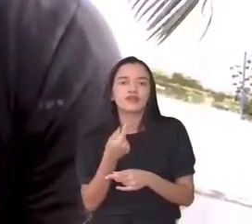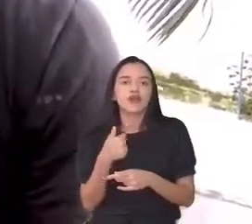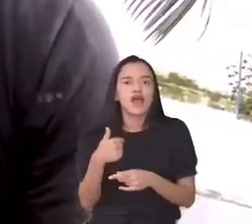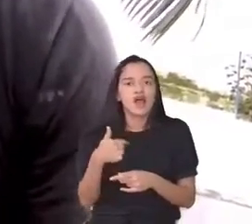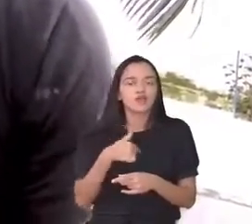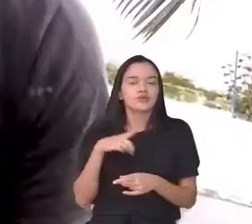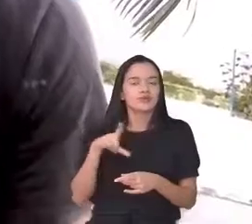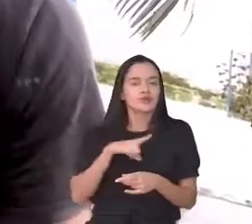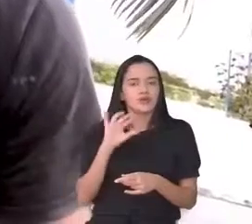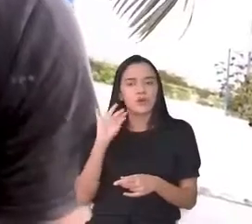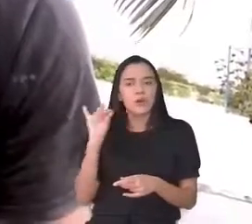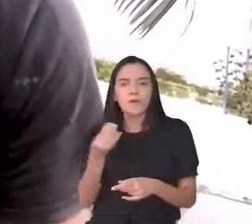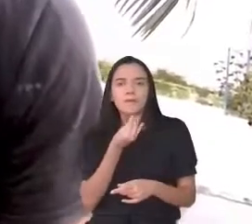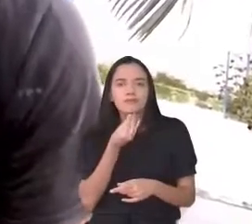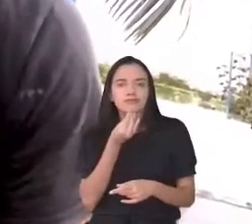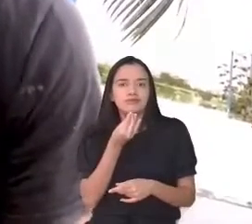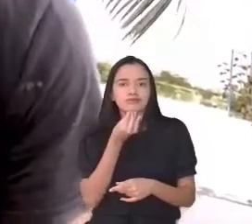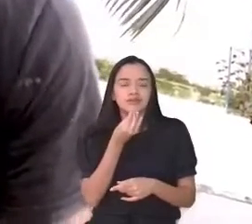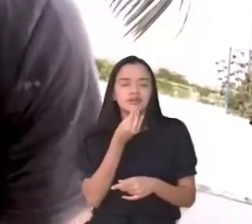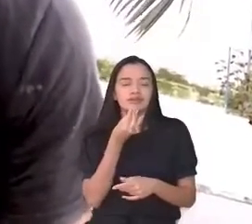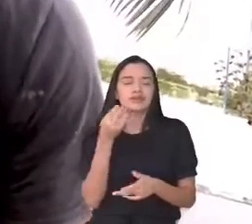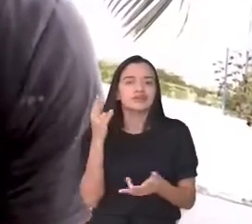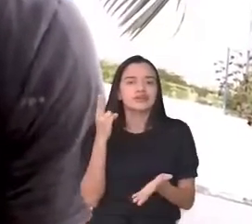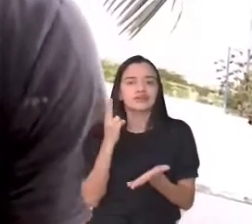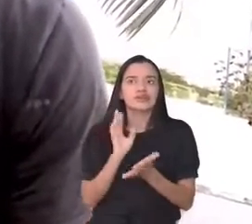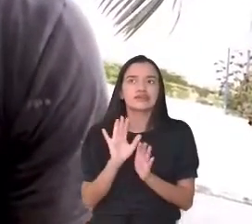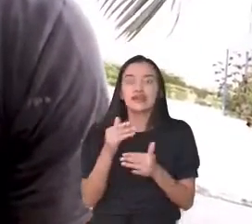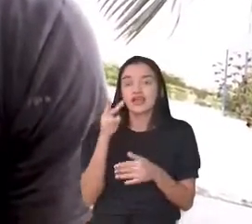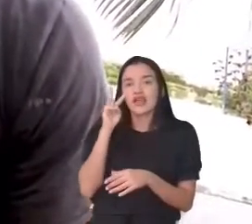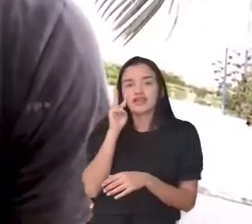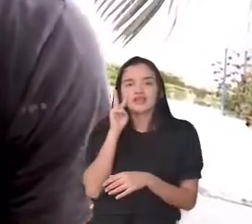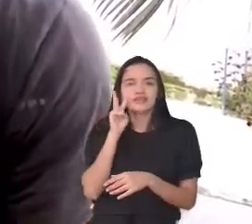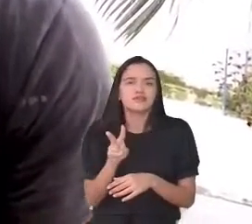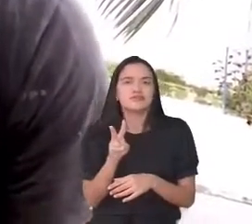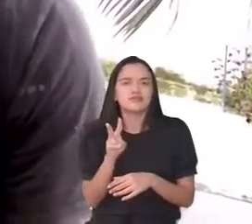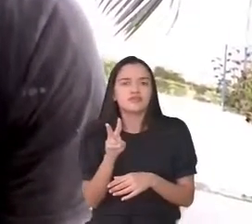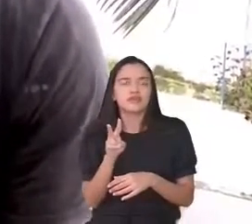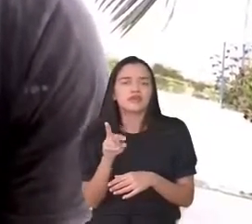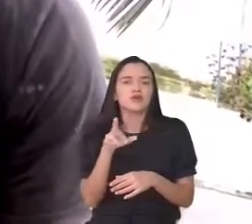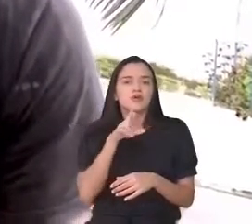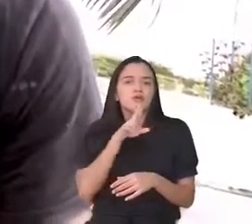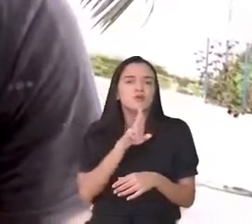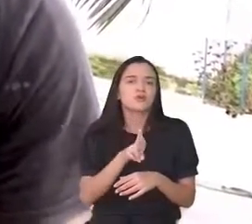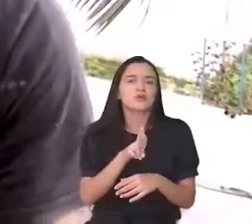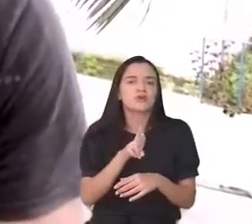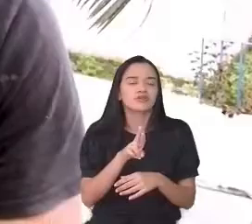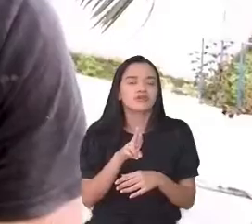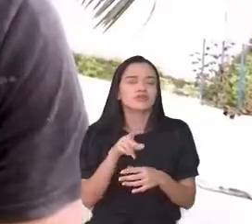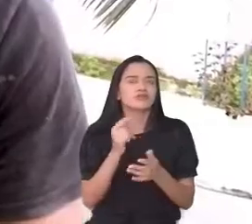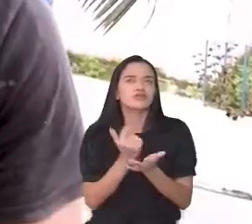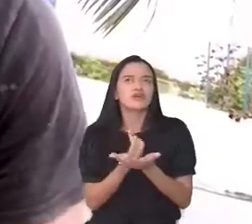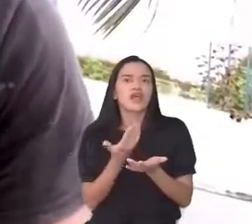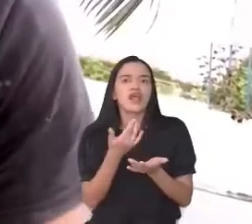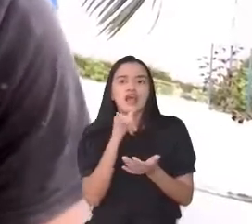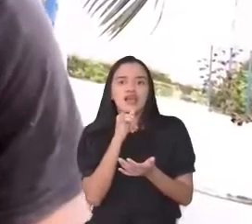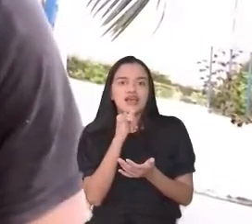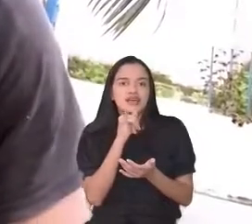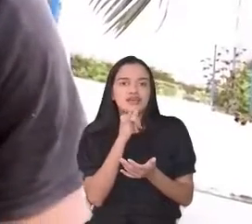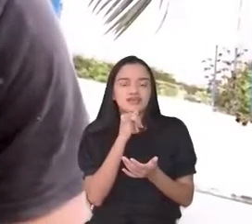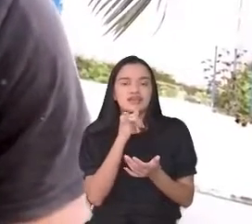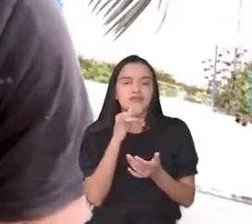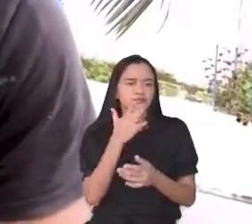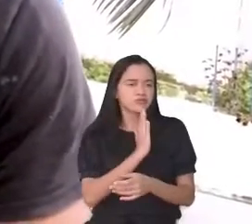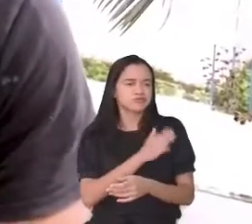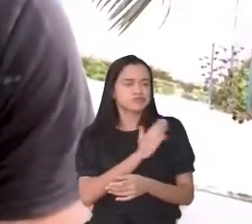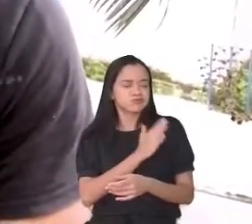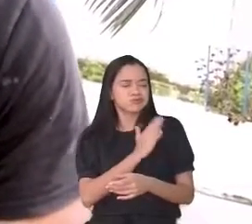eu tenho a oportunidade, sempre me marca muito quando eu tenho a oportunidade de ver um resultado de uma mensagem minha que toca o coração de alguém,